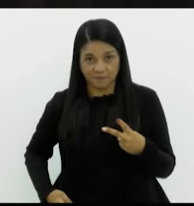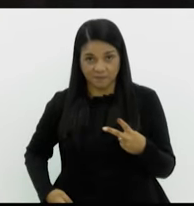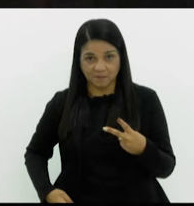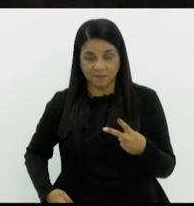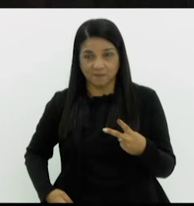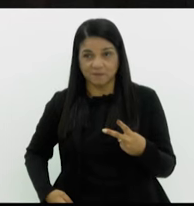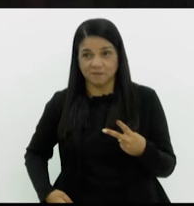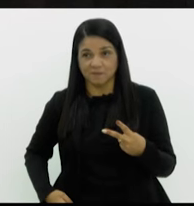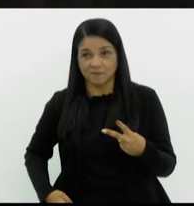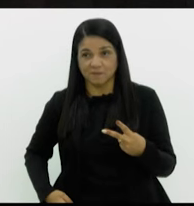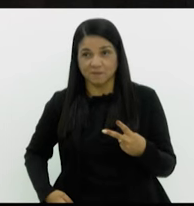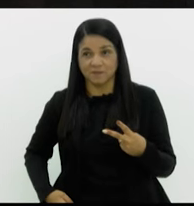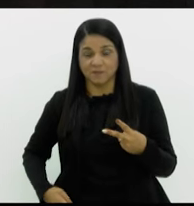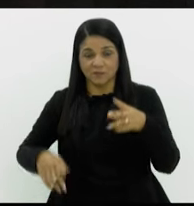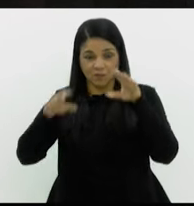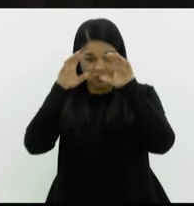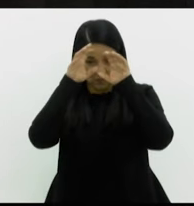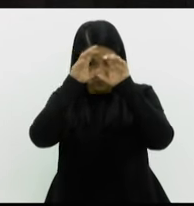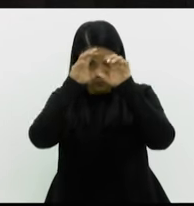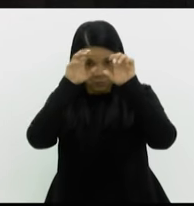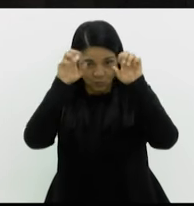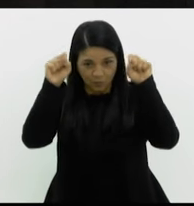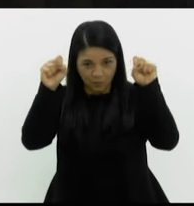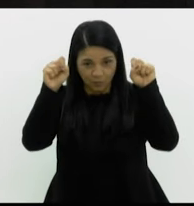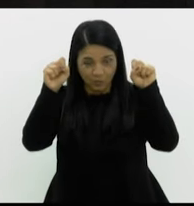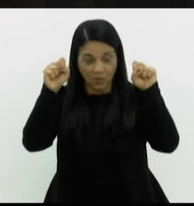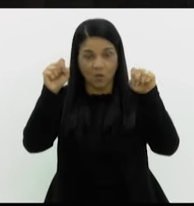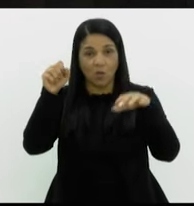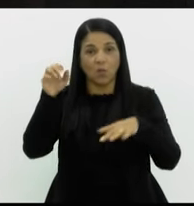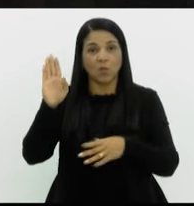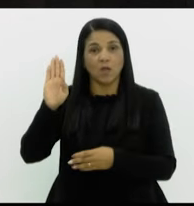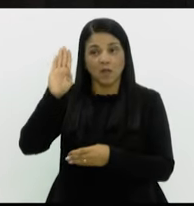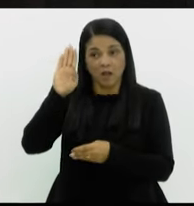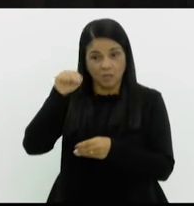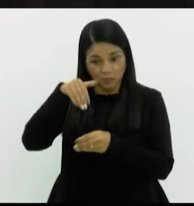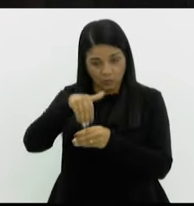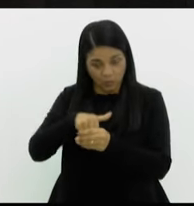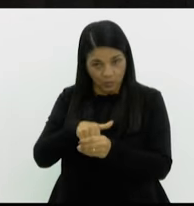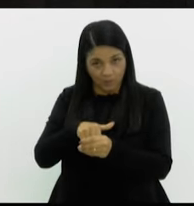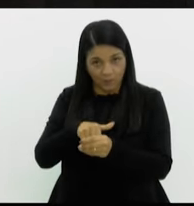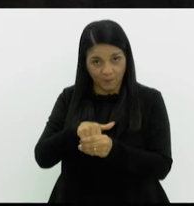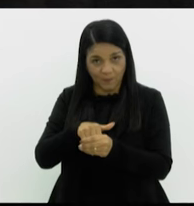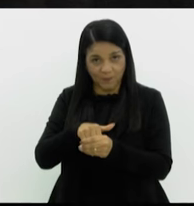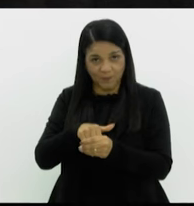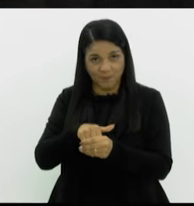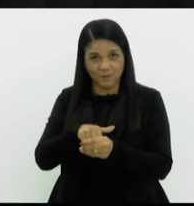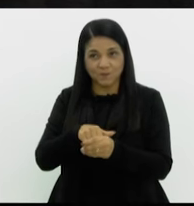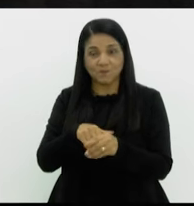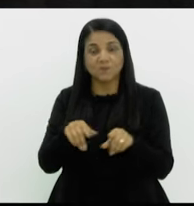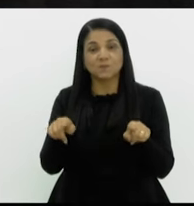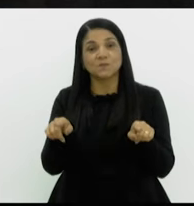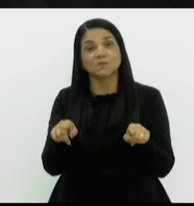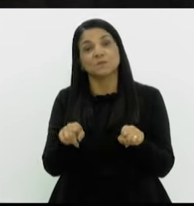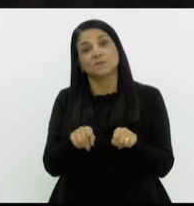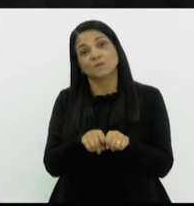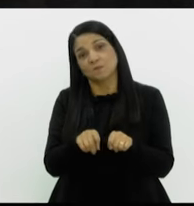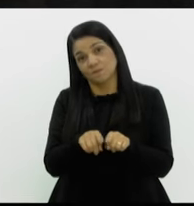próprio Tribunal Regional Eleitoral já se